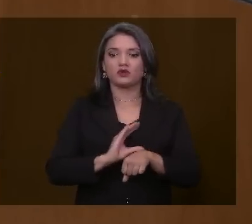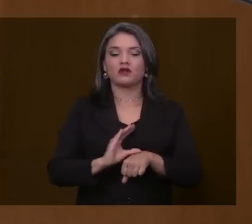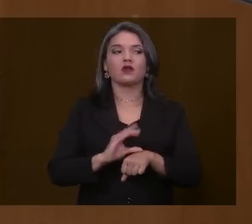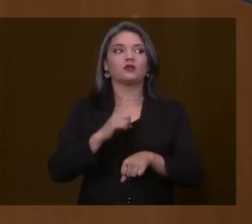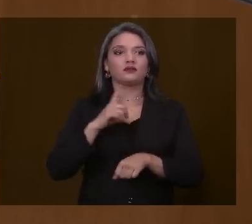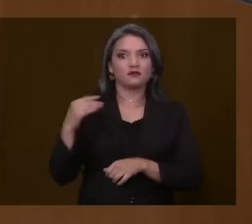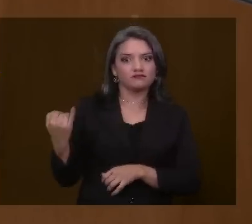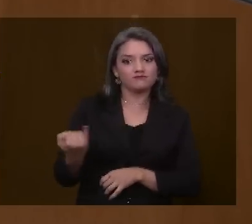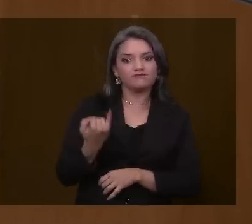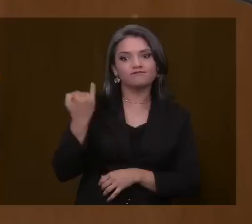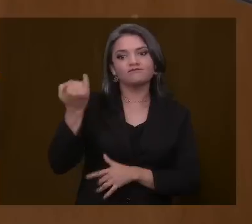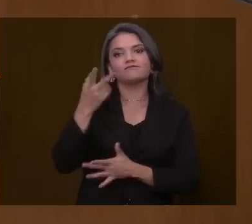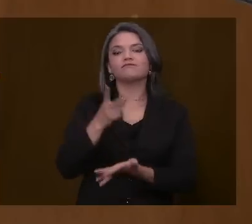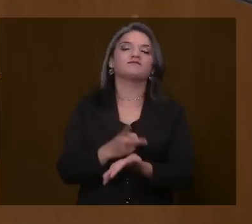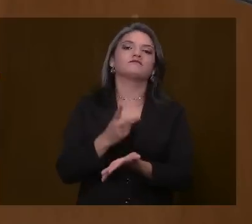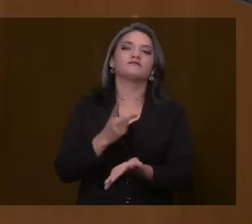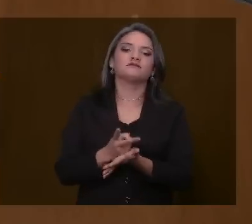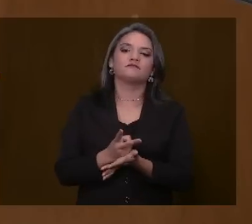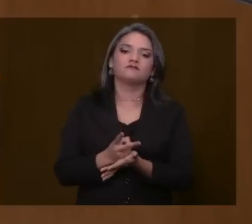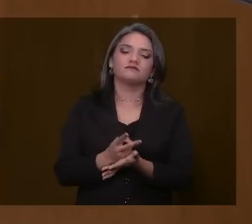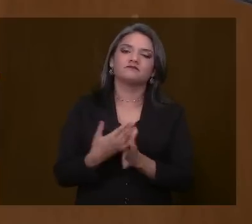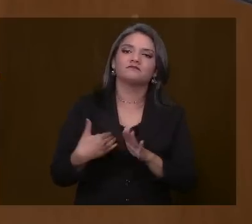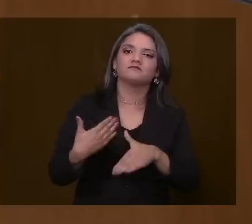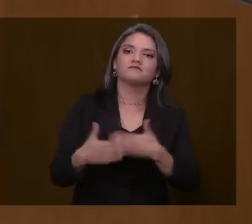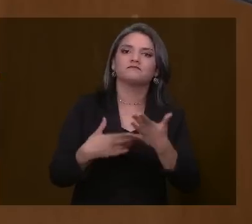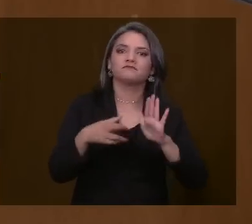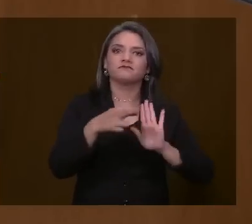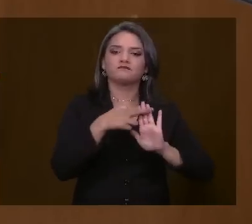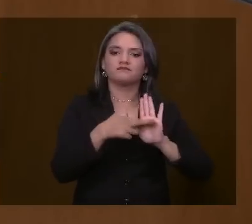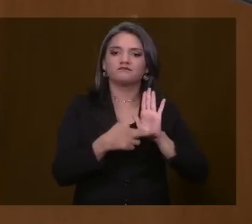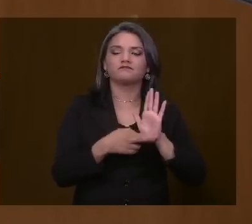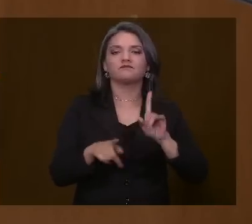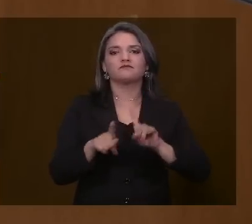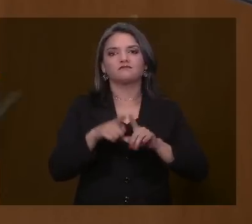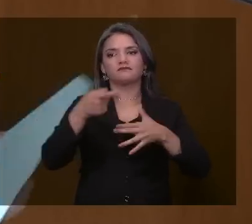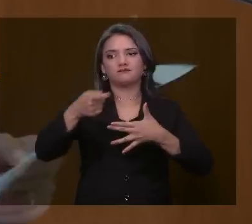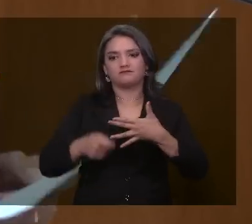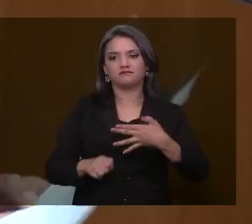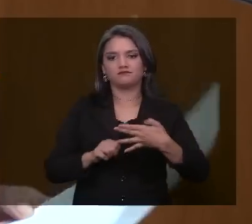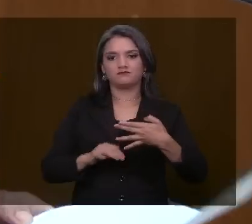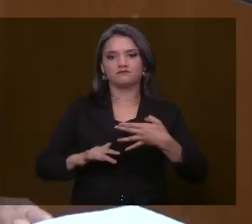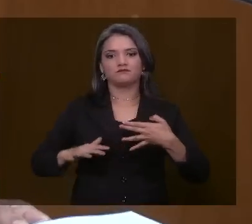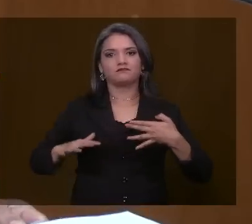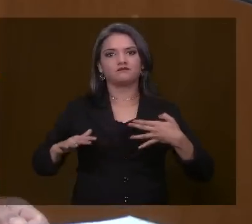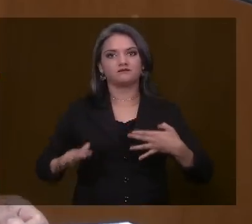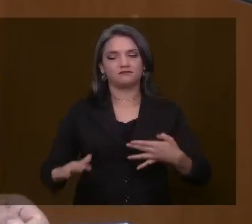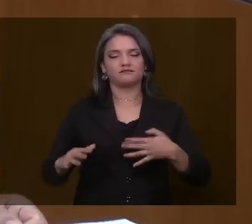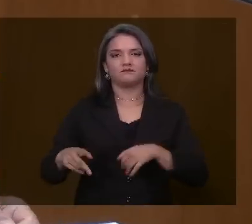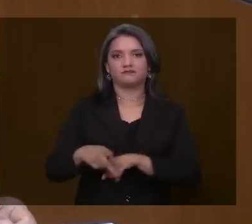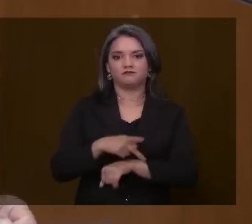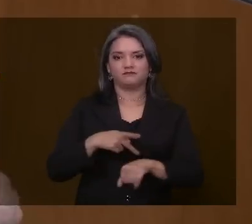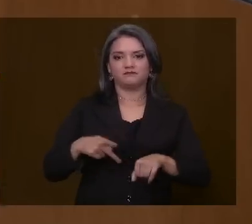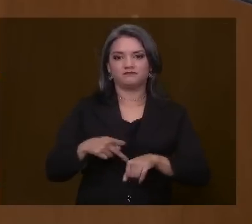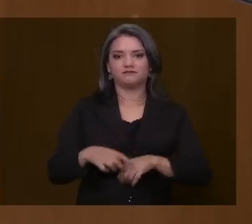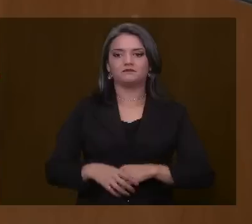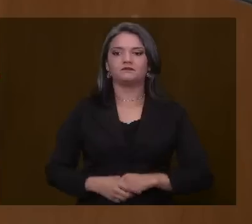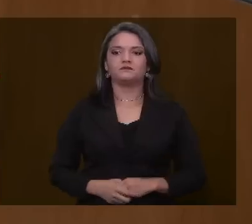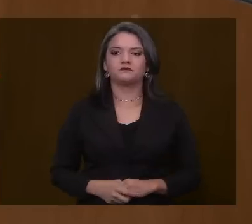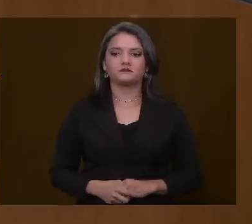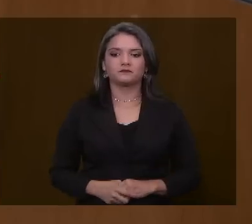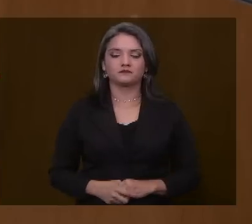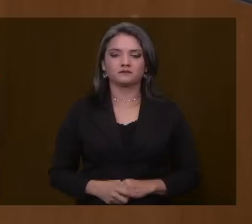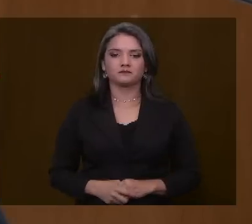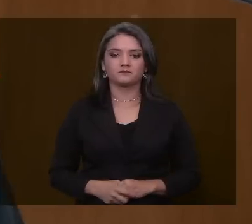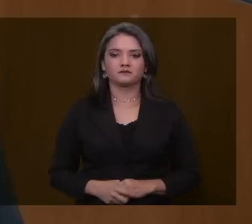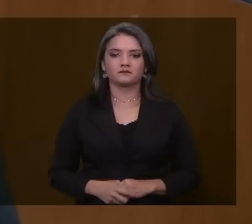prática e direcionam o desenvolvimento normativo e jurisprudencial da nossa nação. A